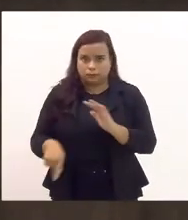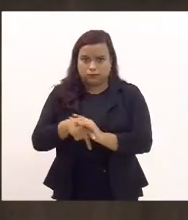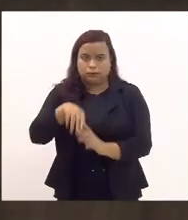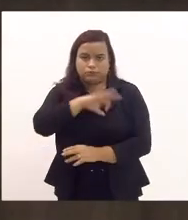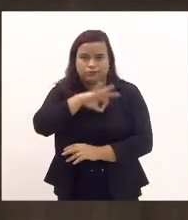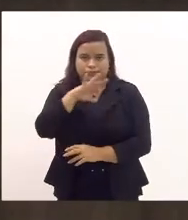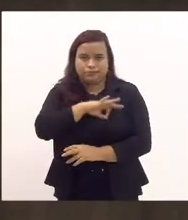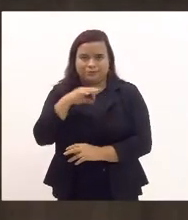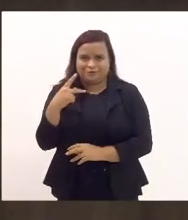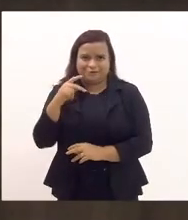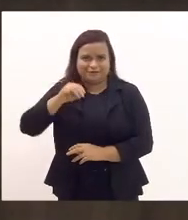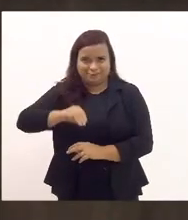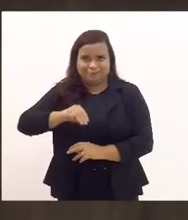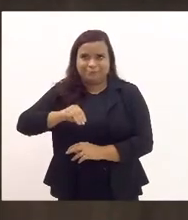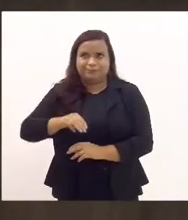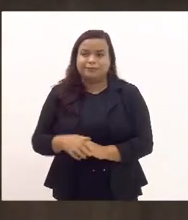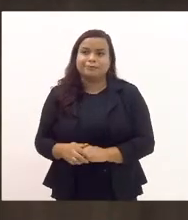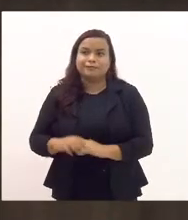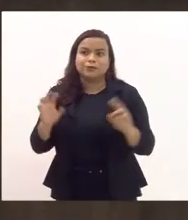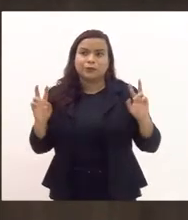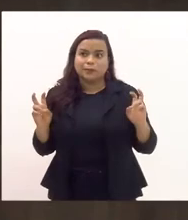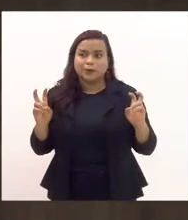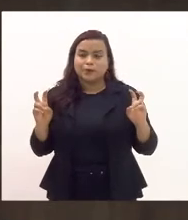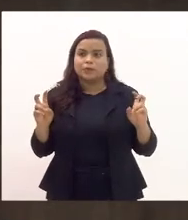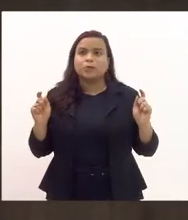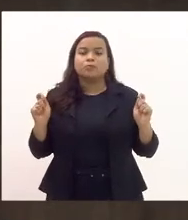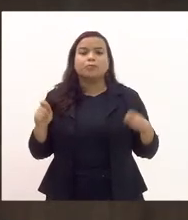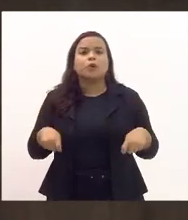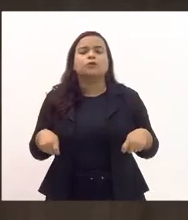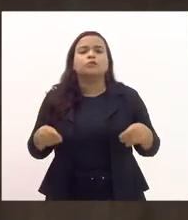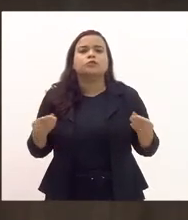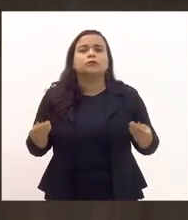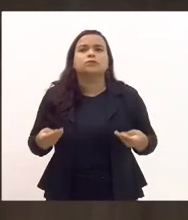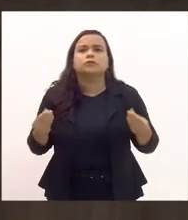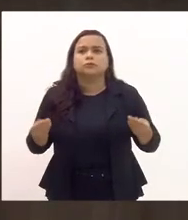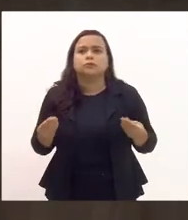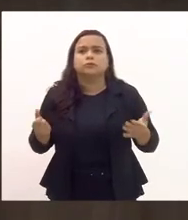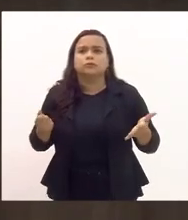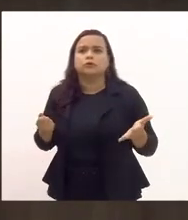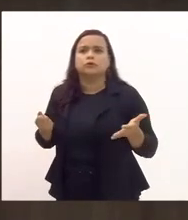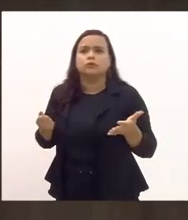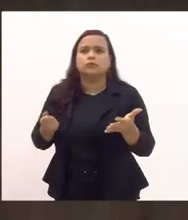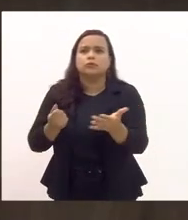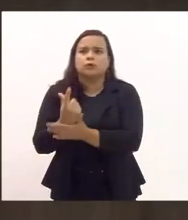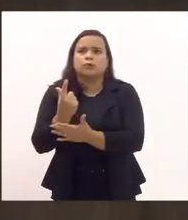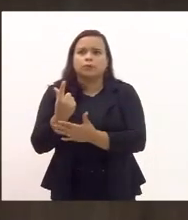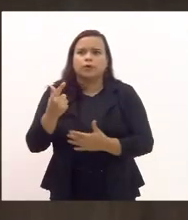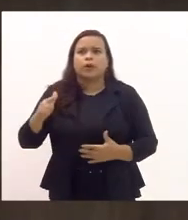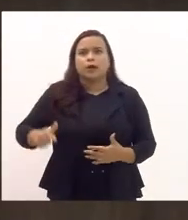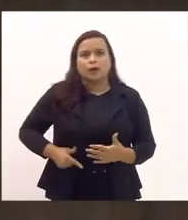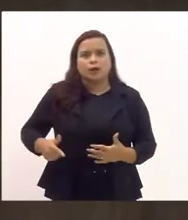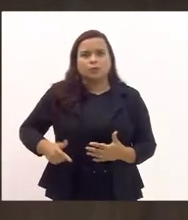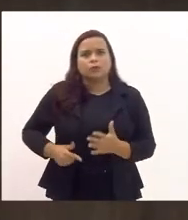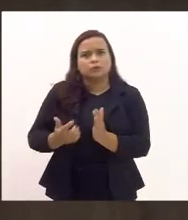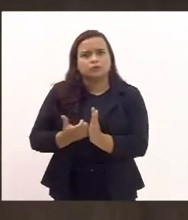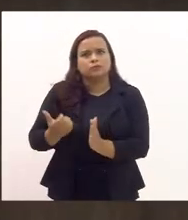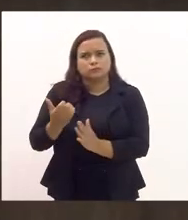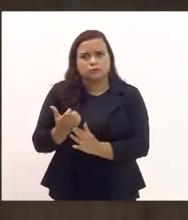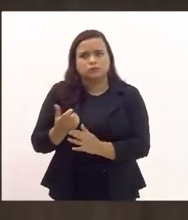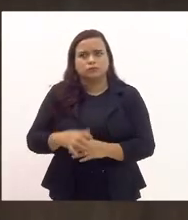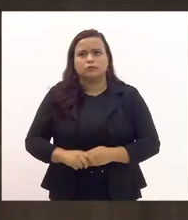PM é a questão deles poderem comprar mais armas presidenta